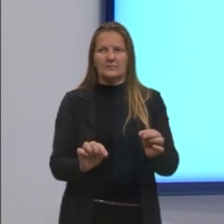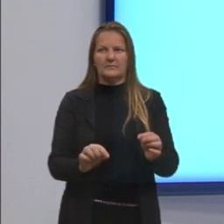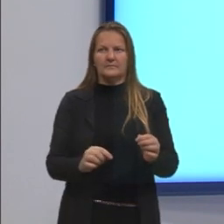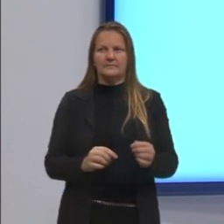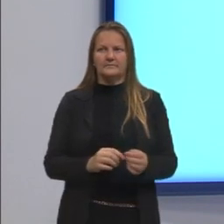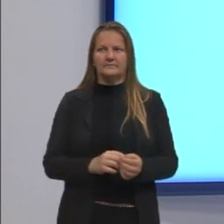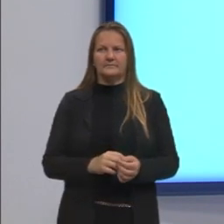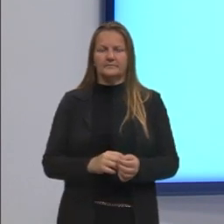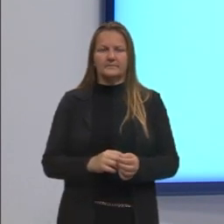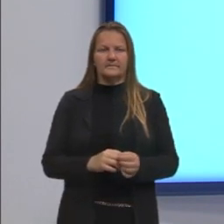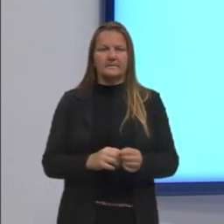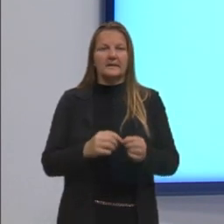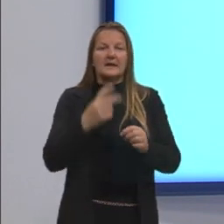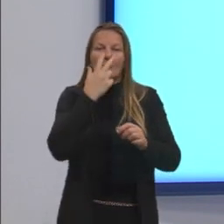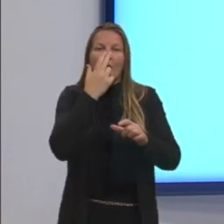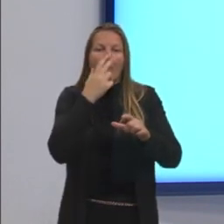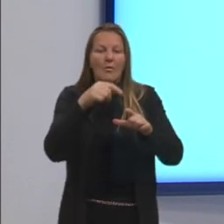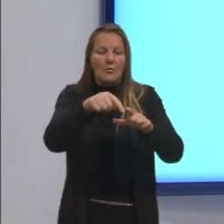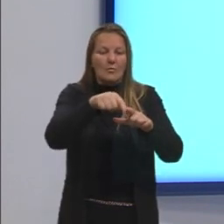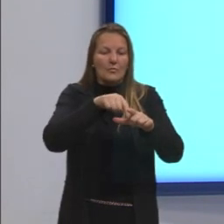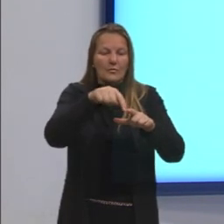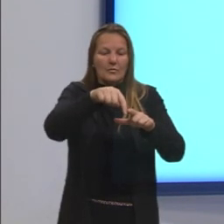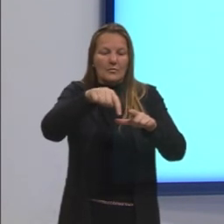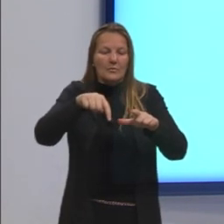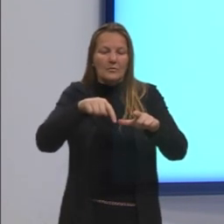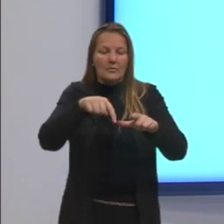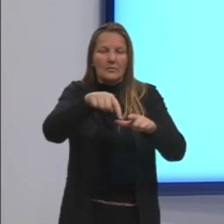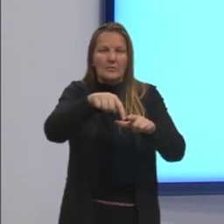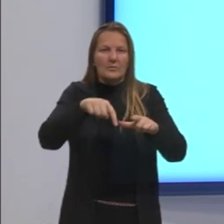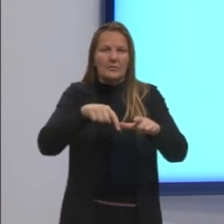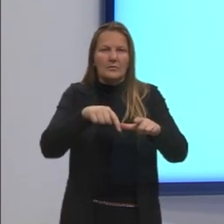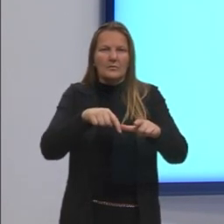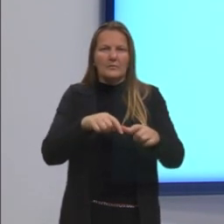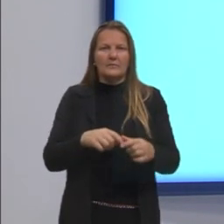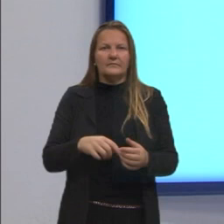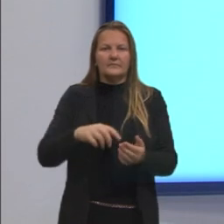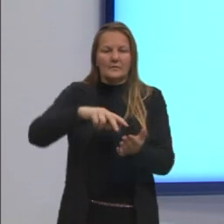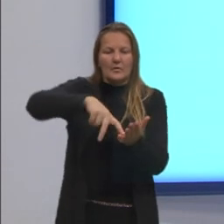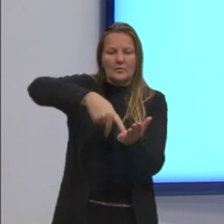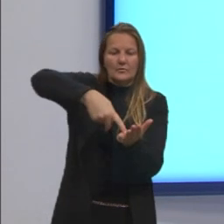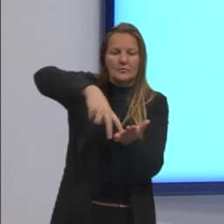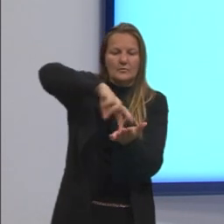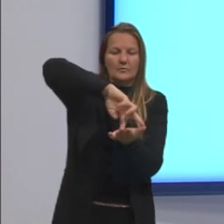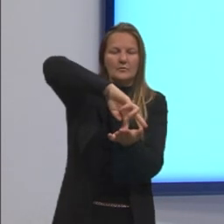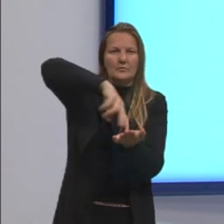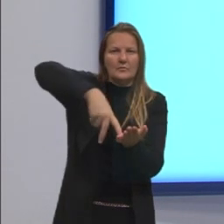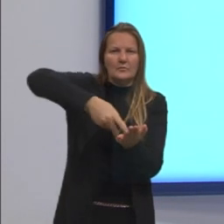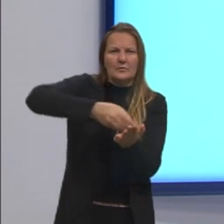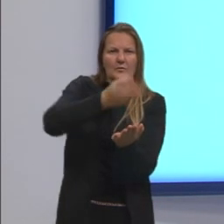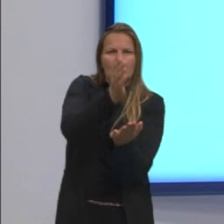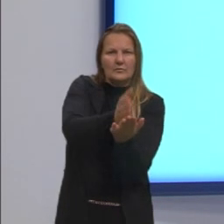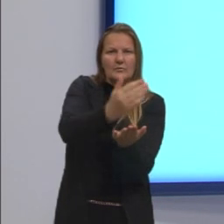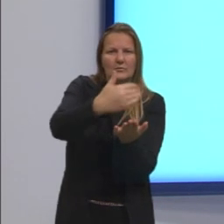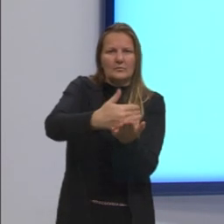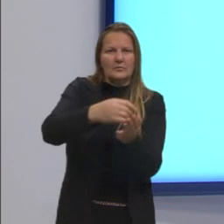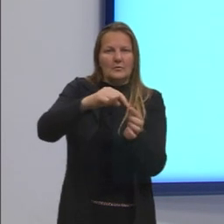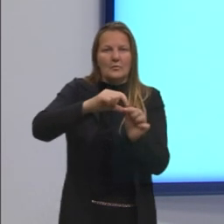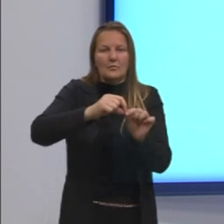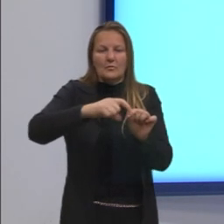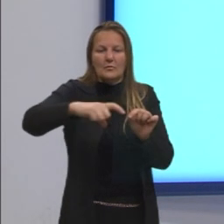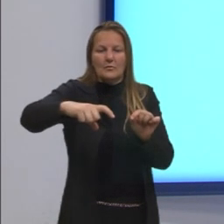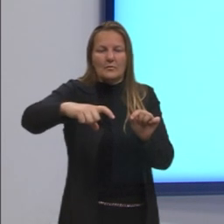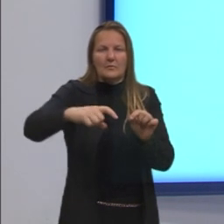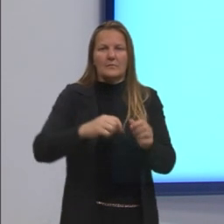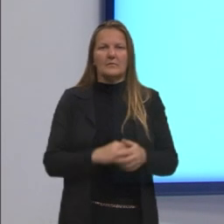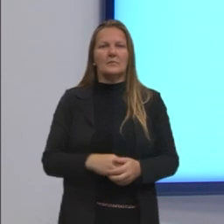se a gente pegasse ali o círculo né dividir-se em quatro partes e eu vou preencher com os recipientes o que